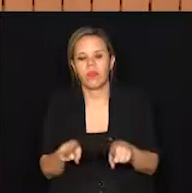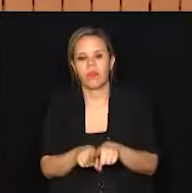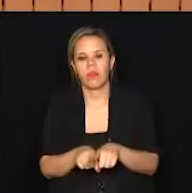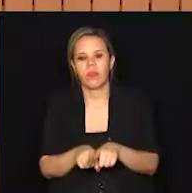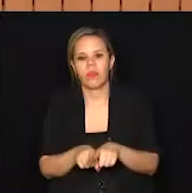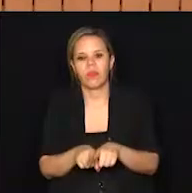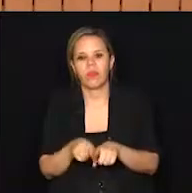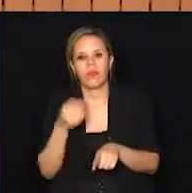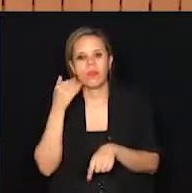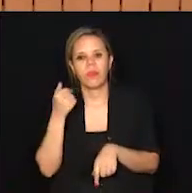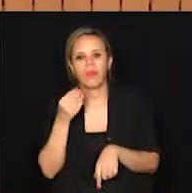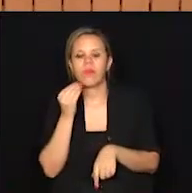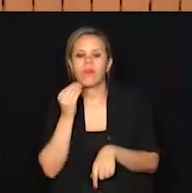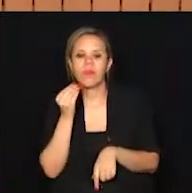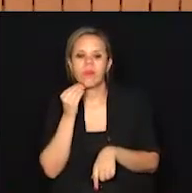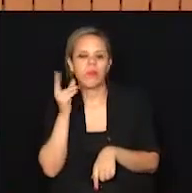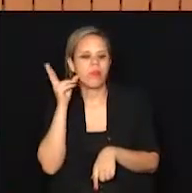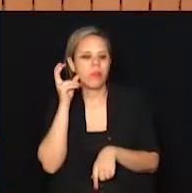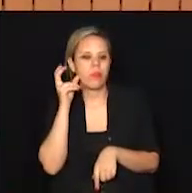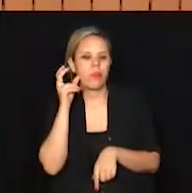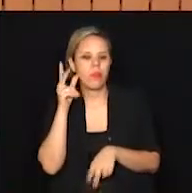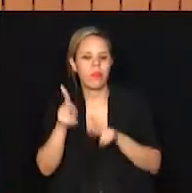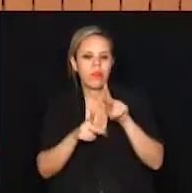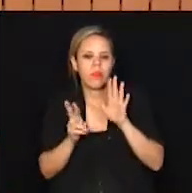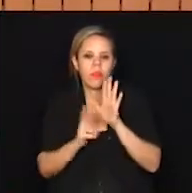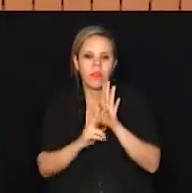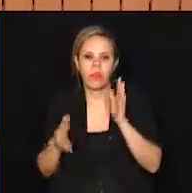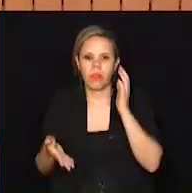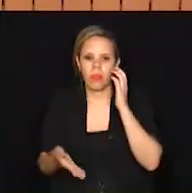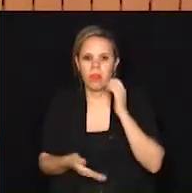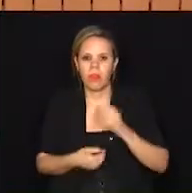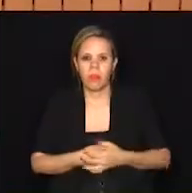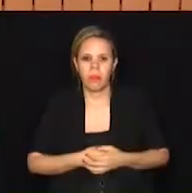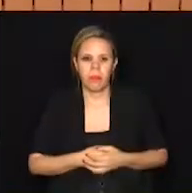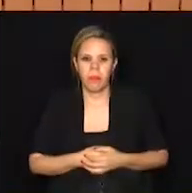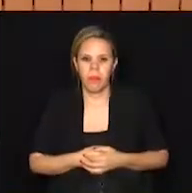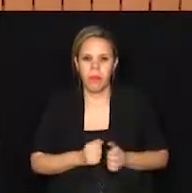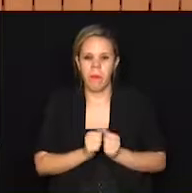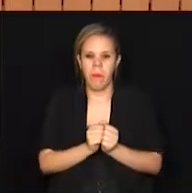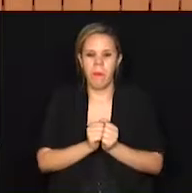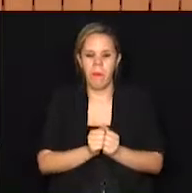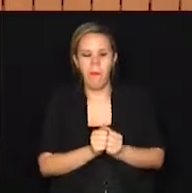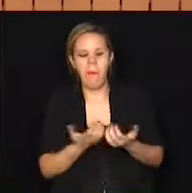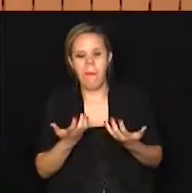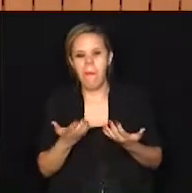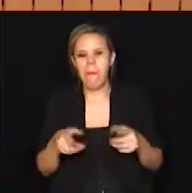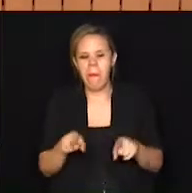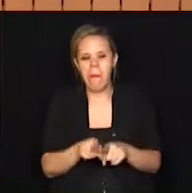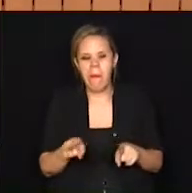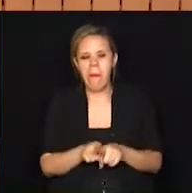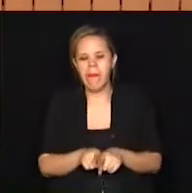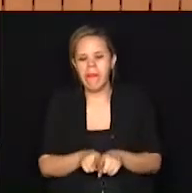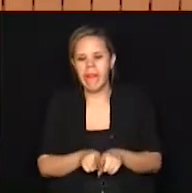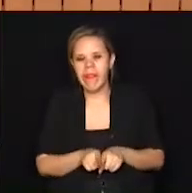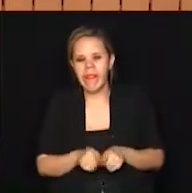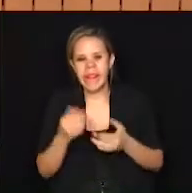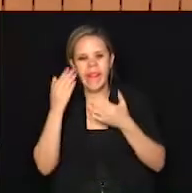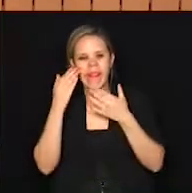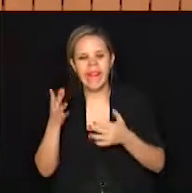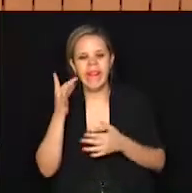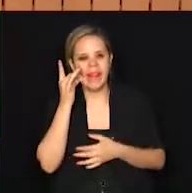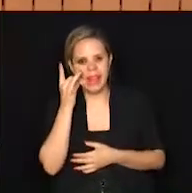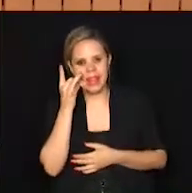de aproveitar a oportunidade para ouvir, né, as representações que estão aqui conosco. Eu quero também agradecer a